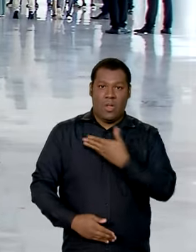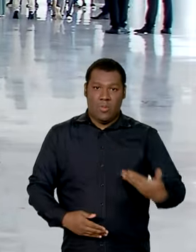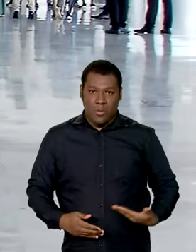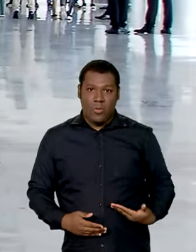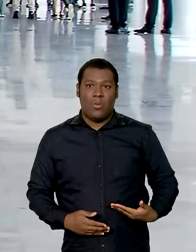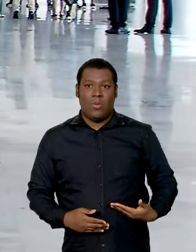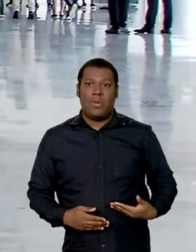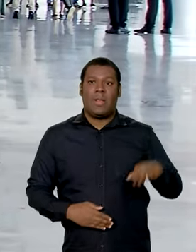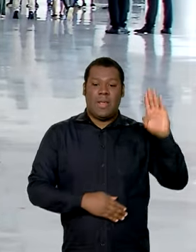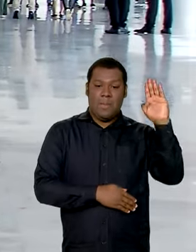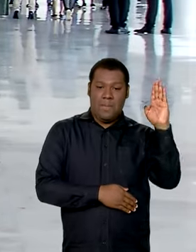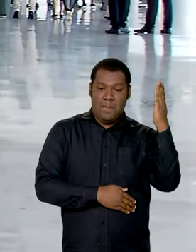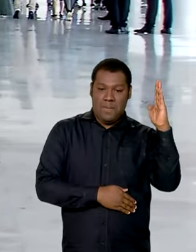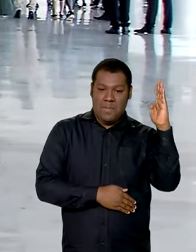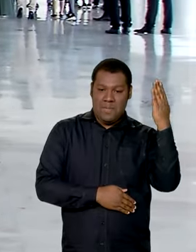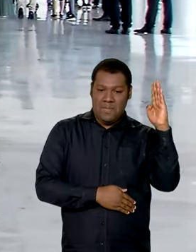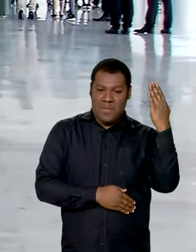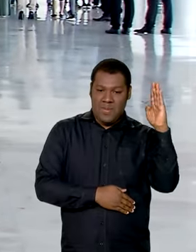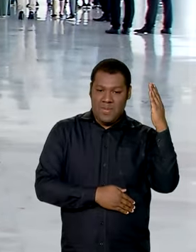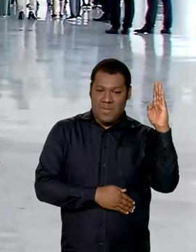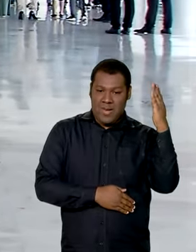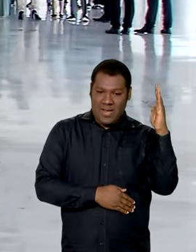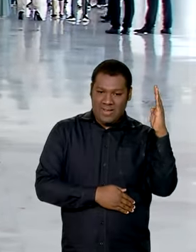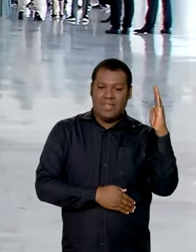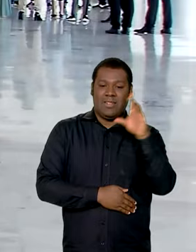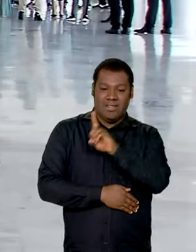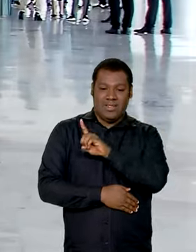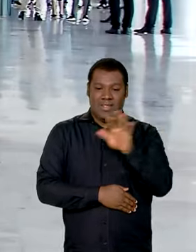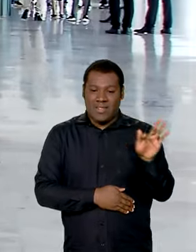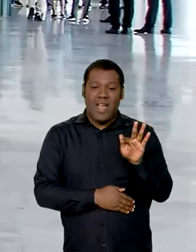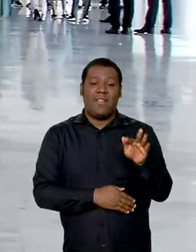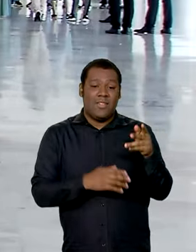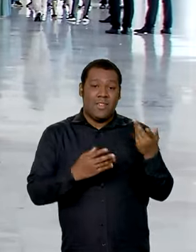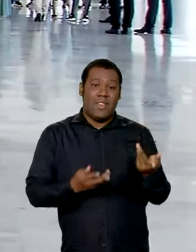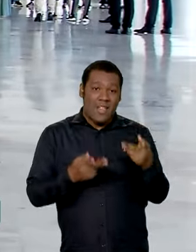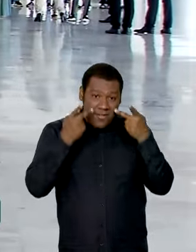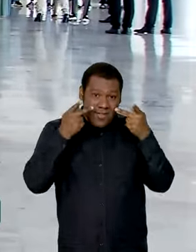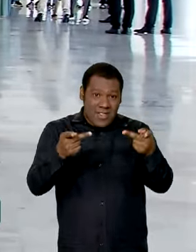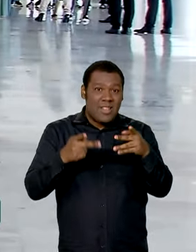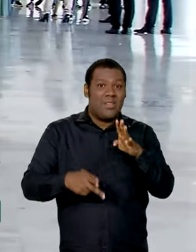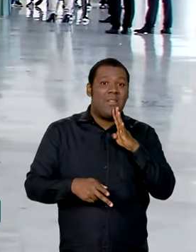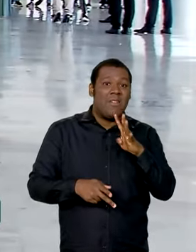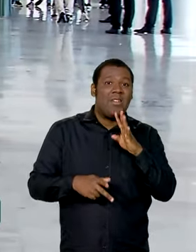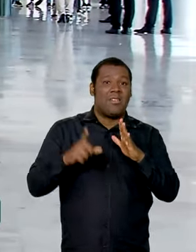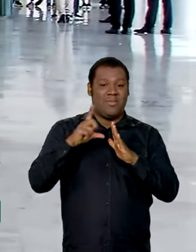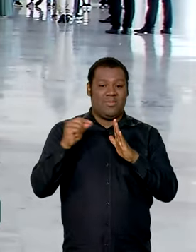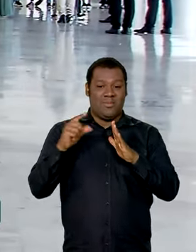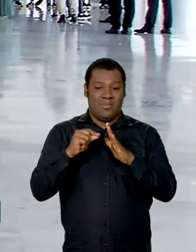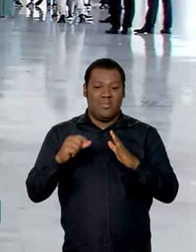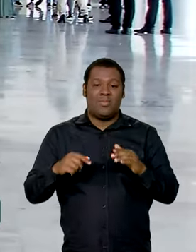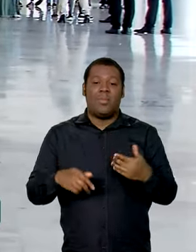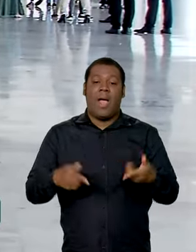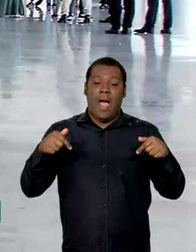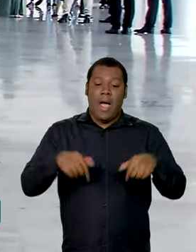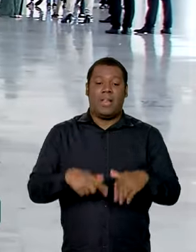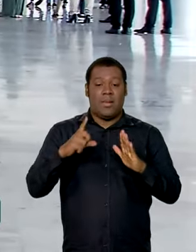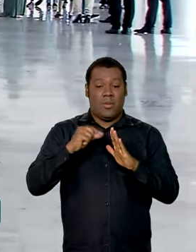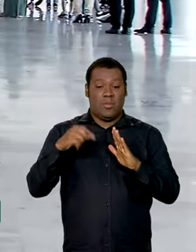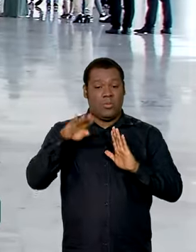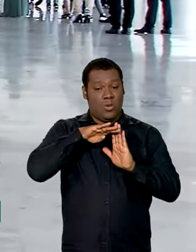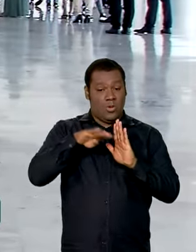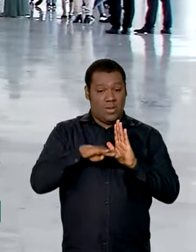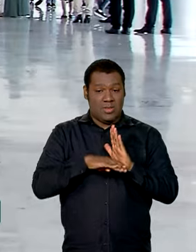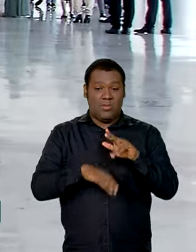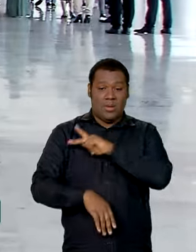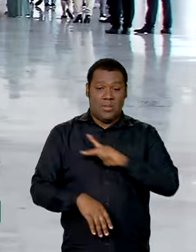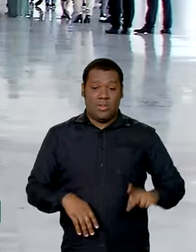de Braslândia, que fica a cerca de 50 quilômetros de Brasília, estão aqui conhecendo o Palácio. Hoje, aqui no Palácio Planalto, a agenda do presidente Lula, agora